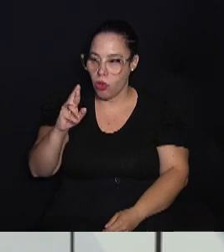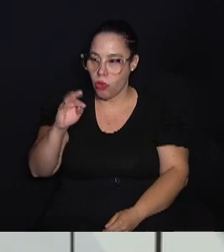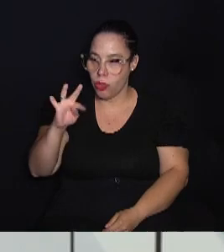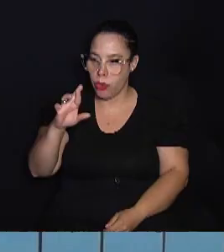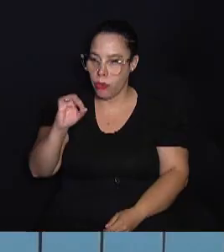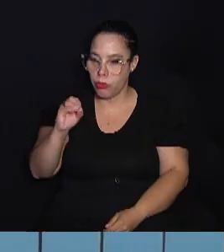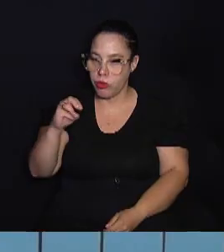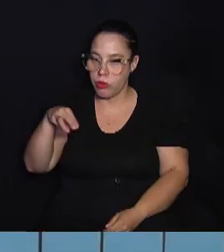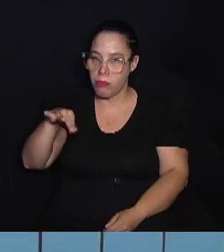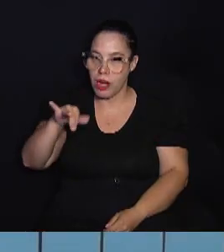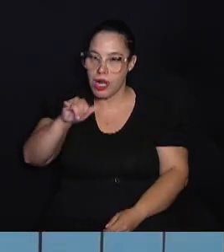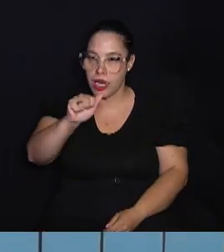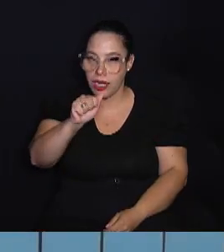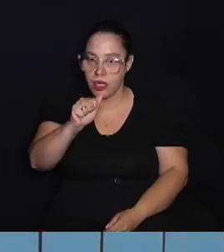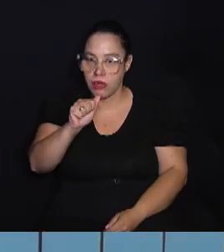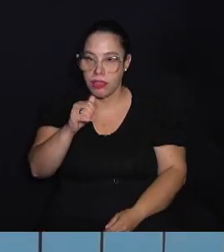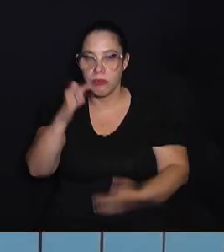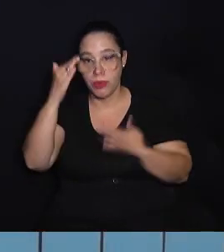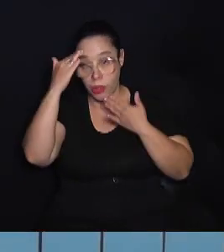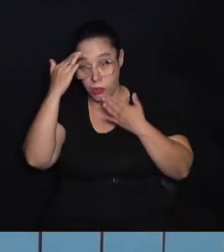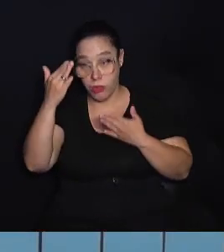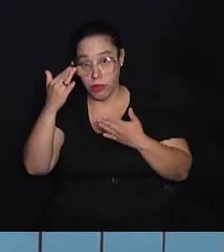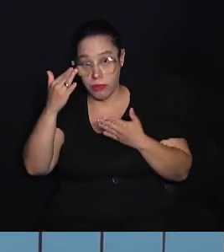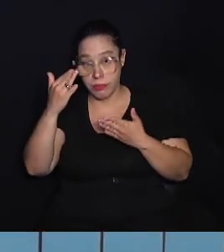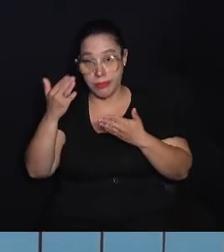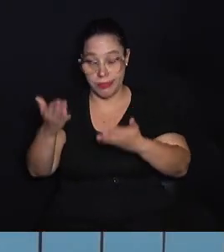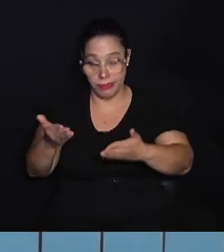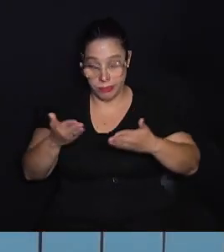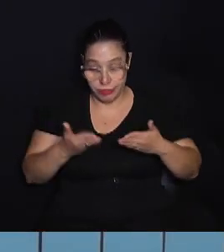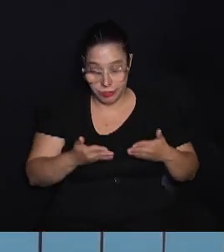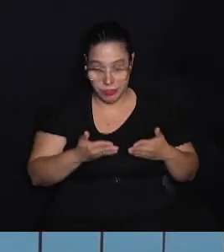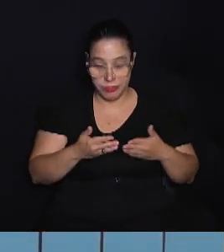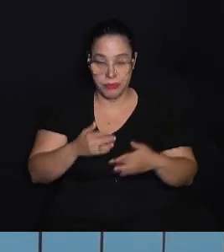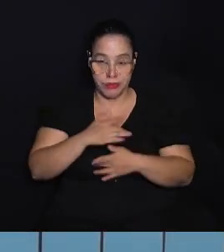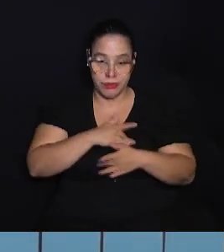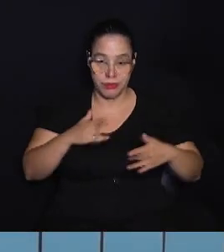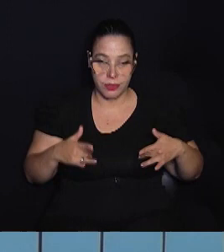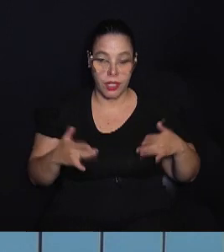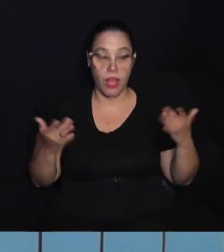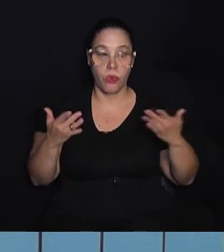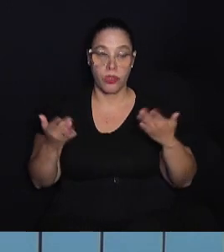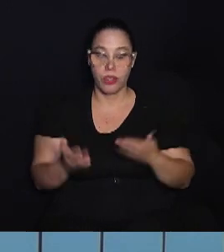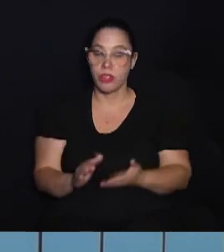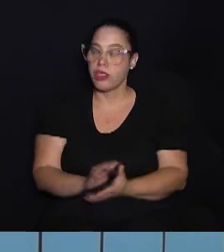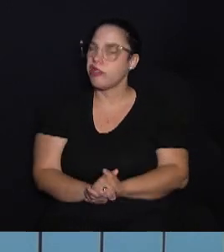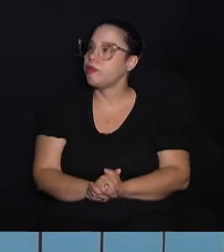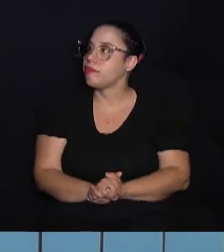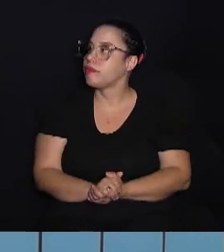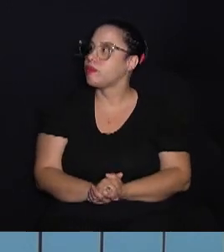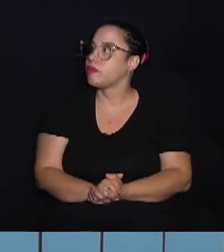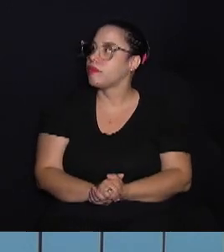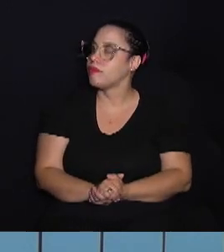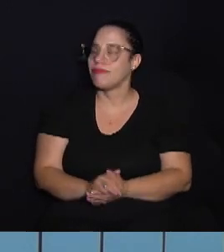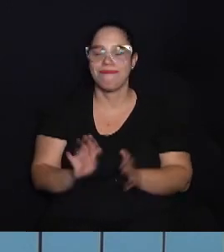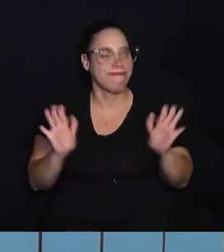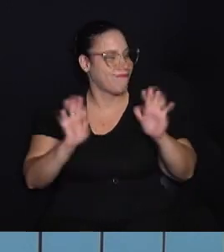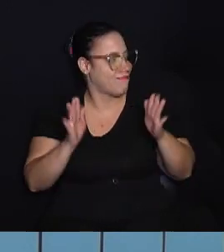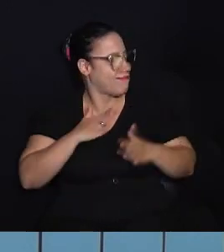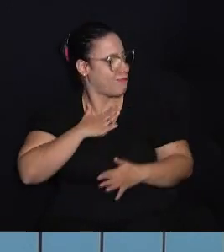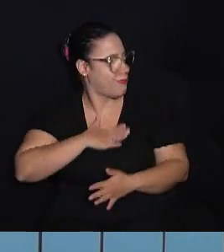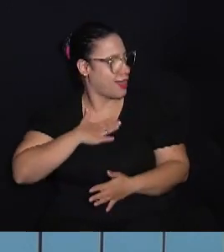Márcia Umbelino. Márcia, muito obrigada pela sua participação aqui no Saúde Agora. Imagina, é um